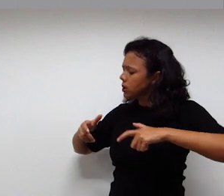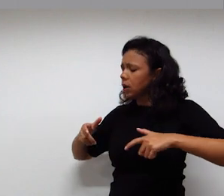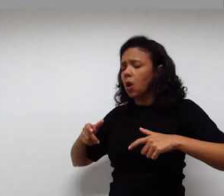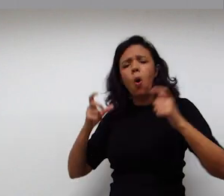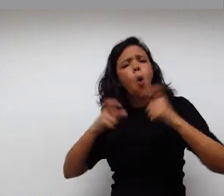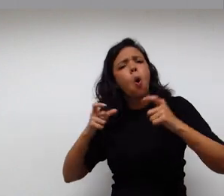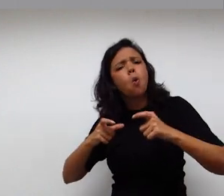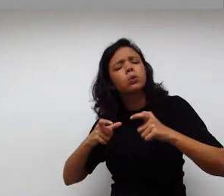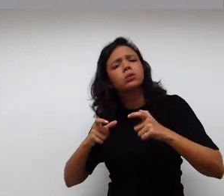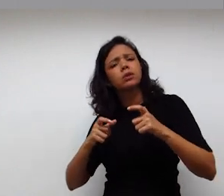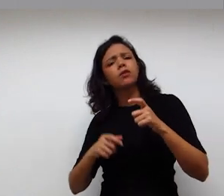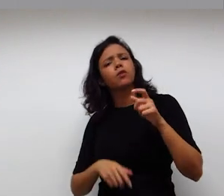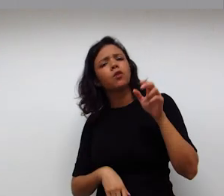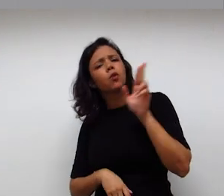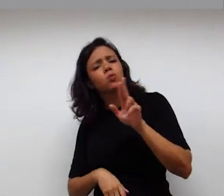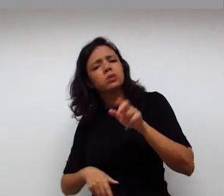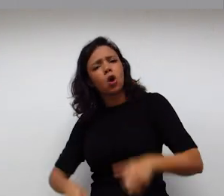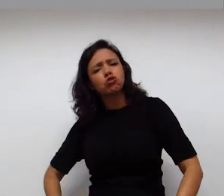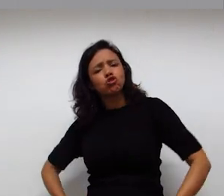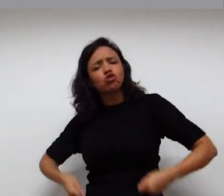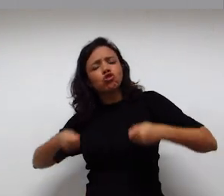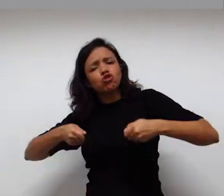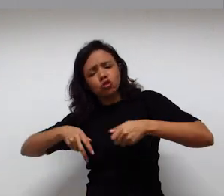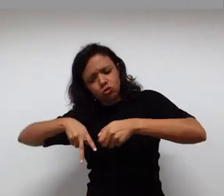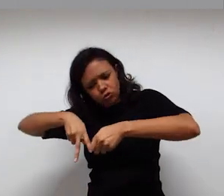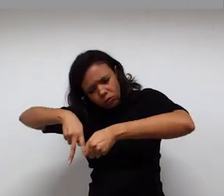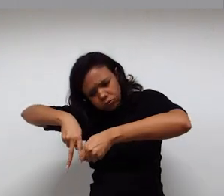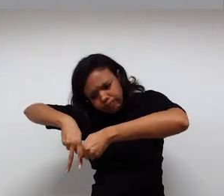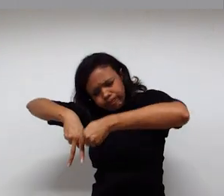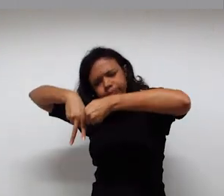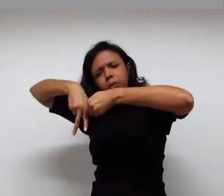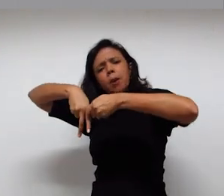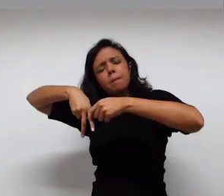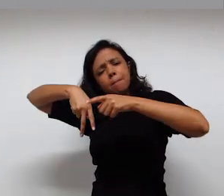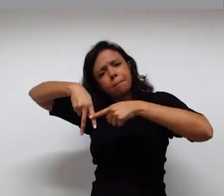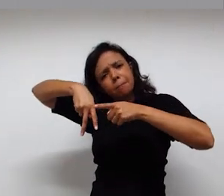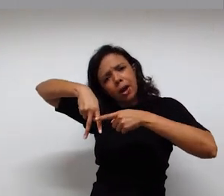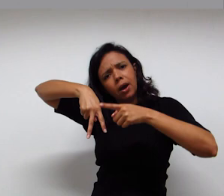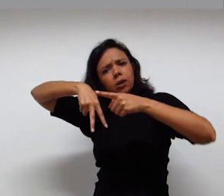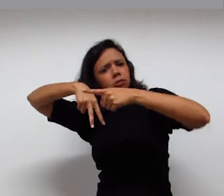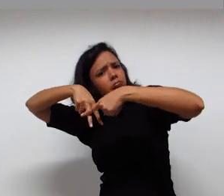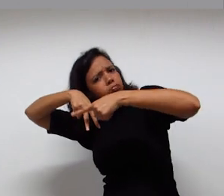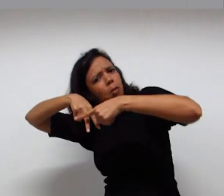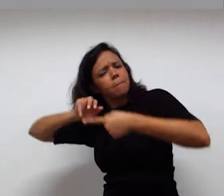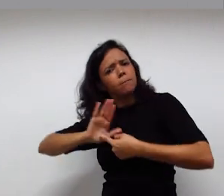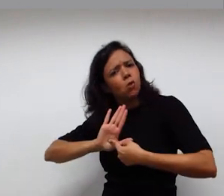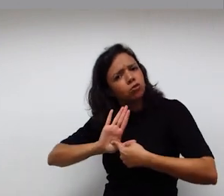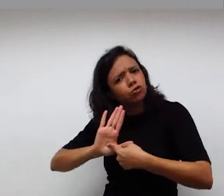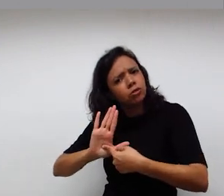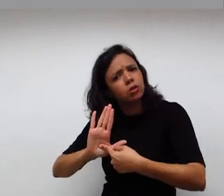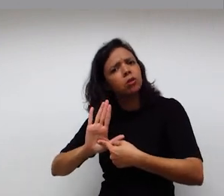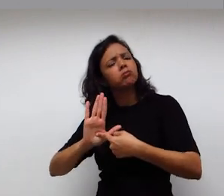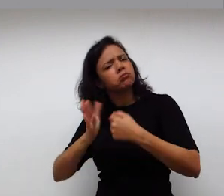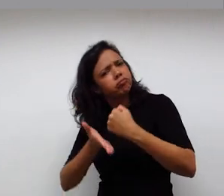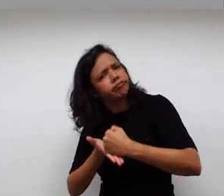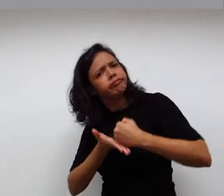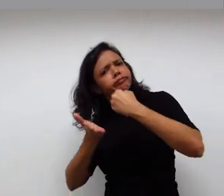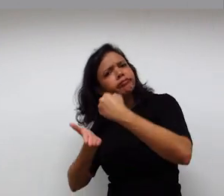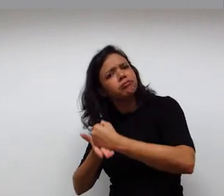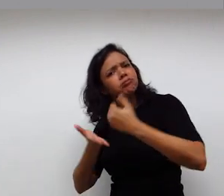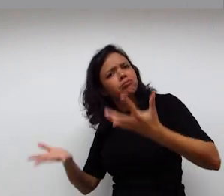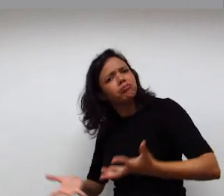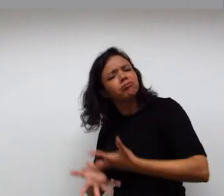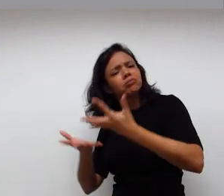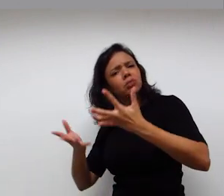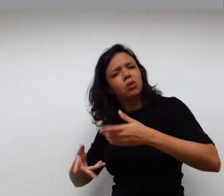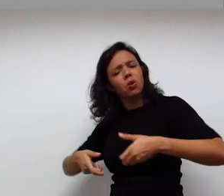vai passar um short? E aí ela pode mostrar uma perna, mostrar outra perna. E aí ela ir ajudando a você ir